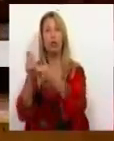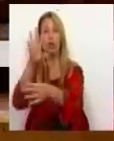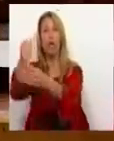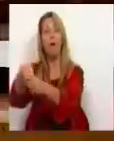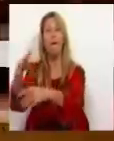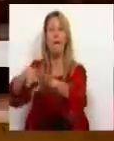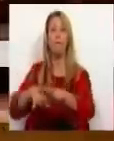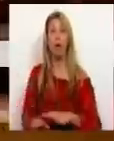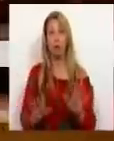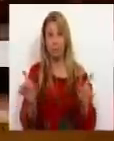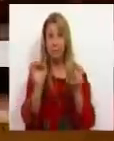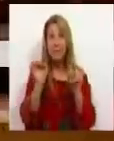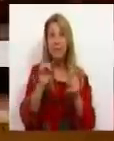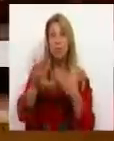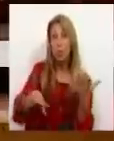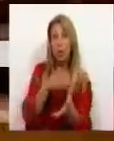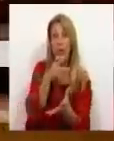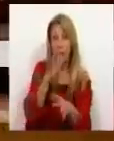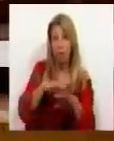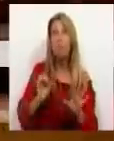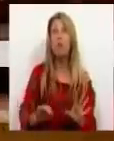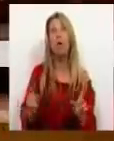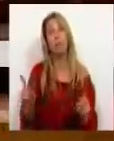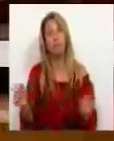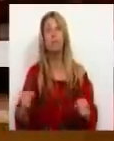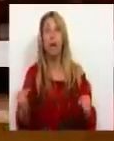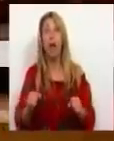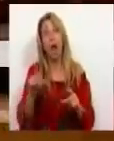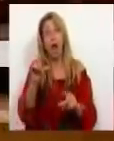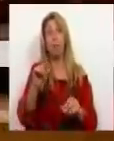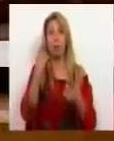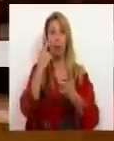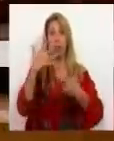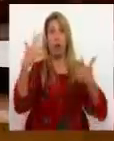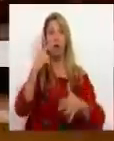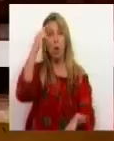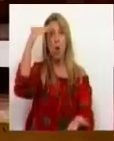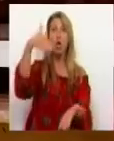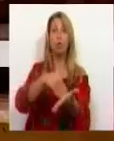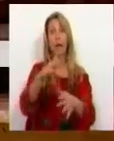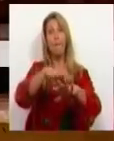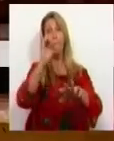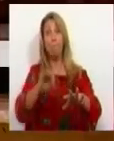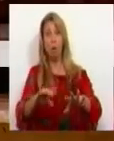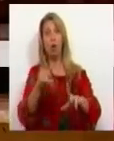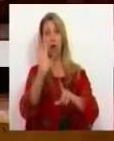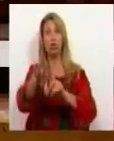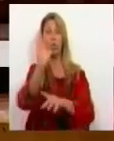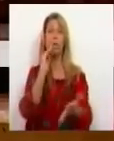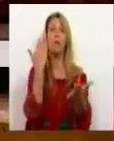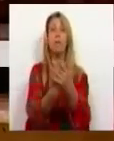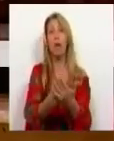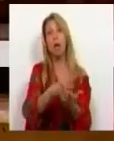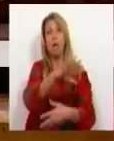É isto o caos? Sim, é. Mas é também o produto das escolhas que determinam a situação de caos a que chegaram os transportes